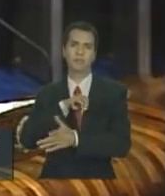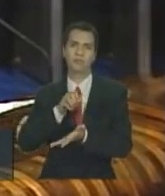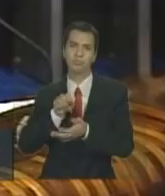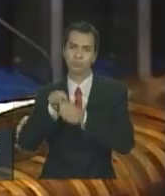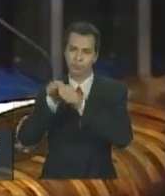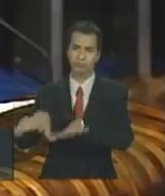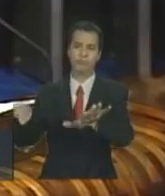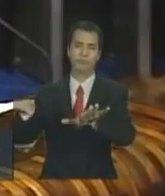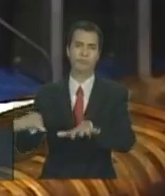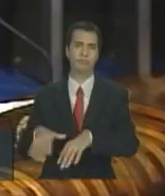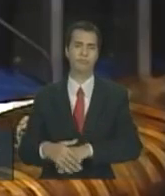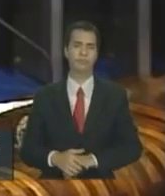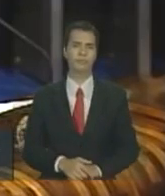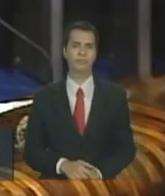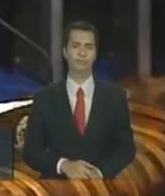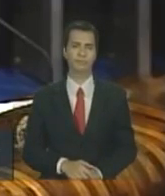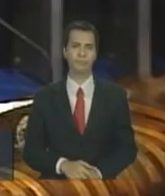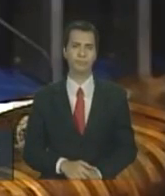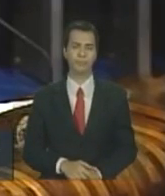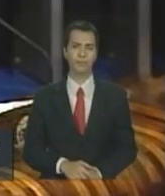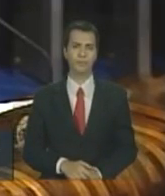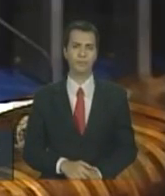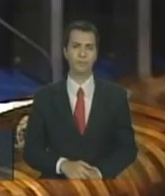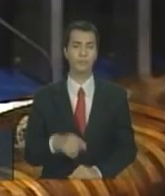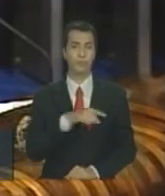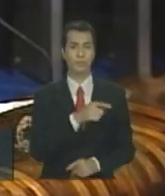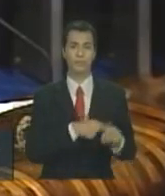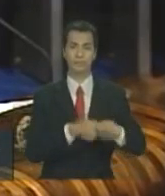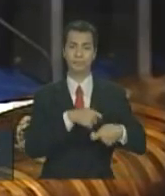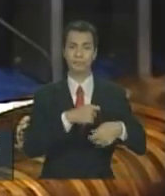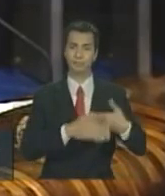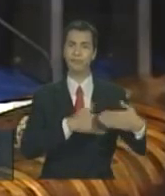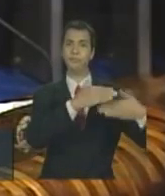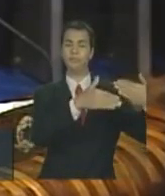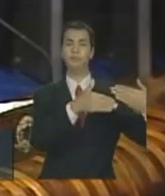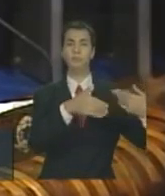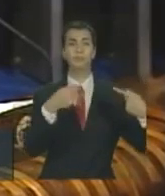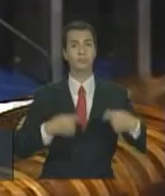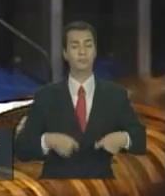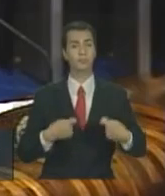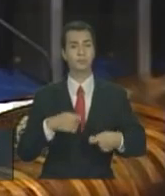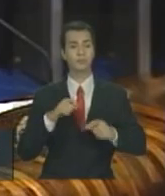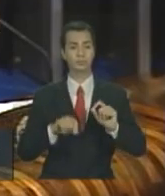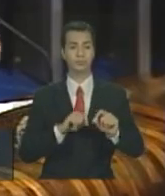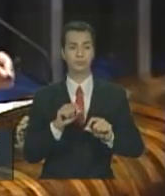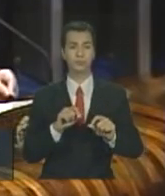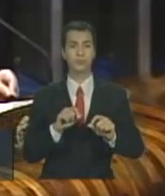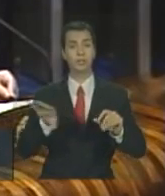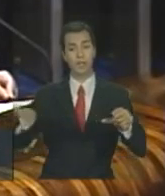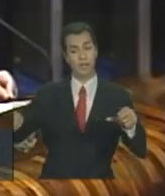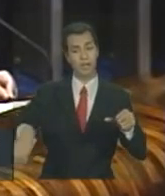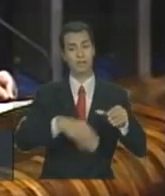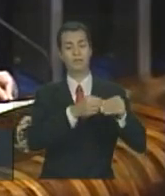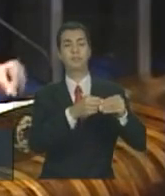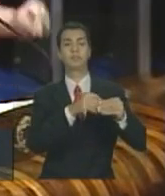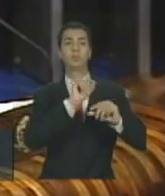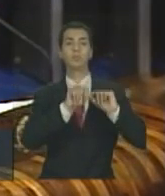Esse crescimento econômico só será honrado por nós se também a ele